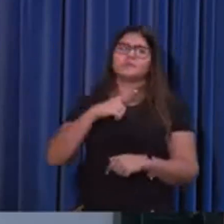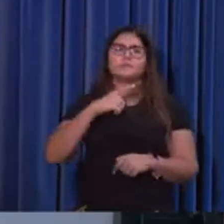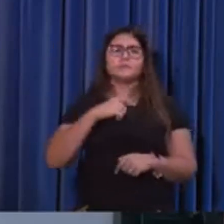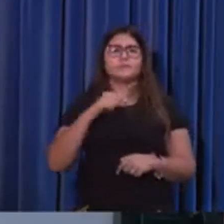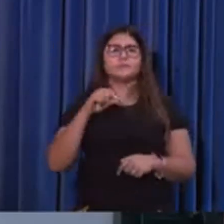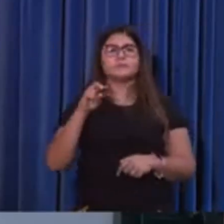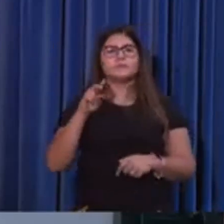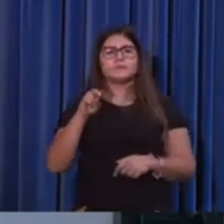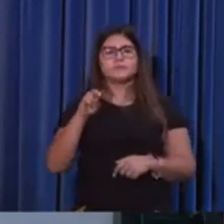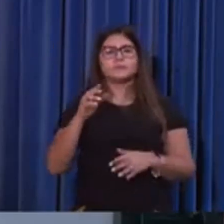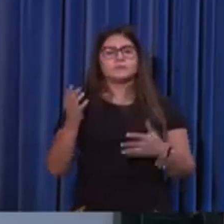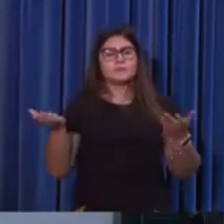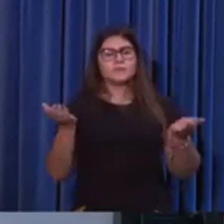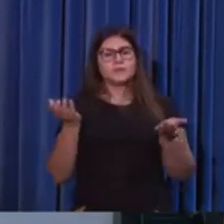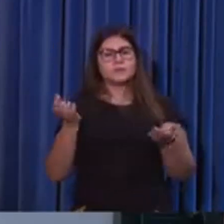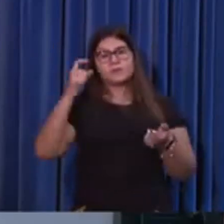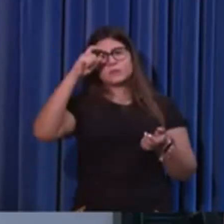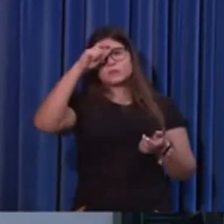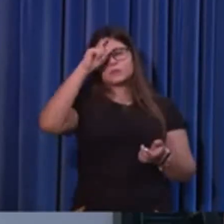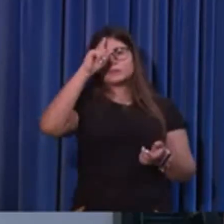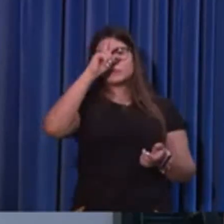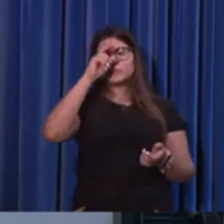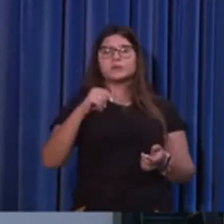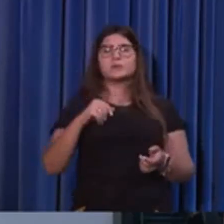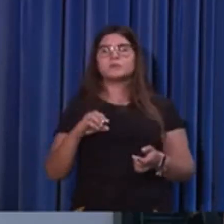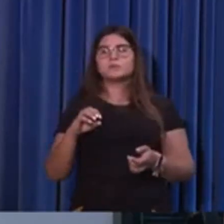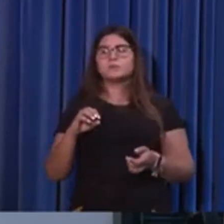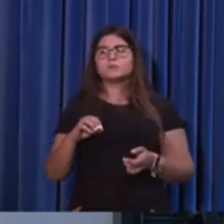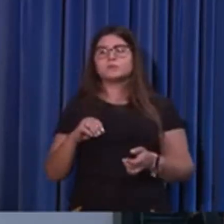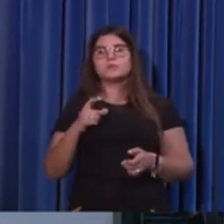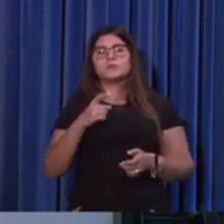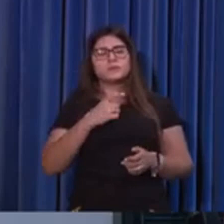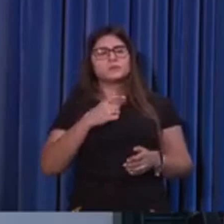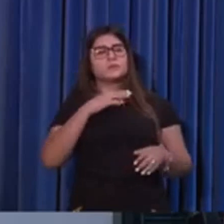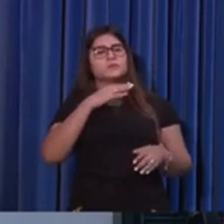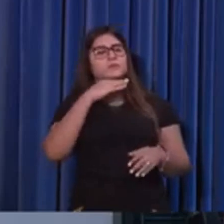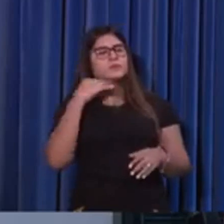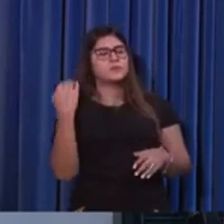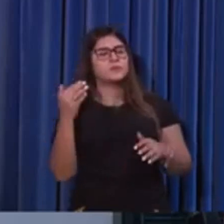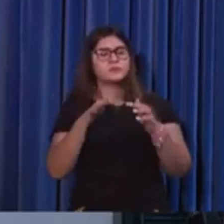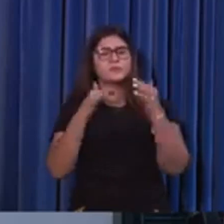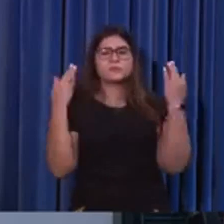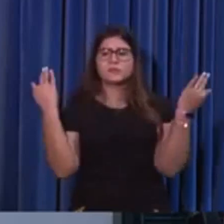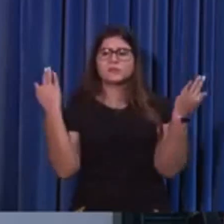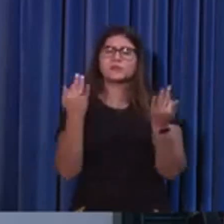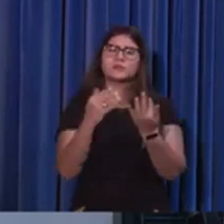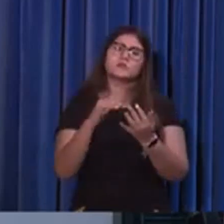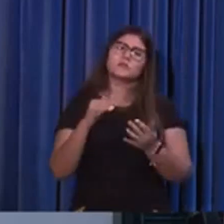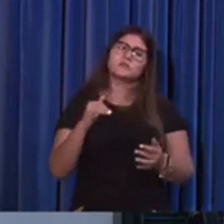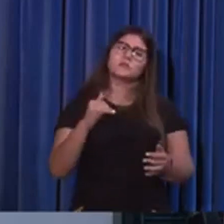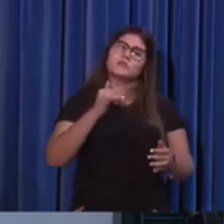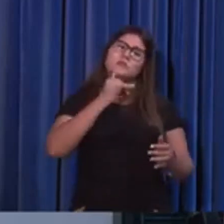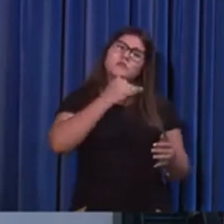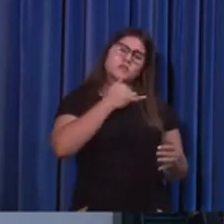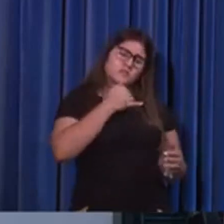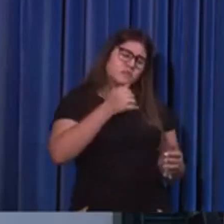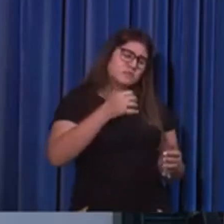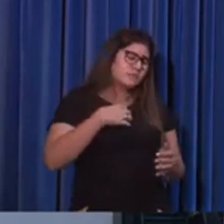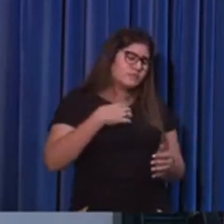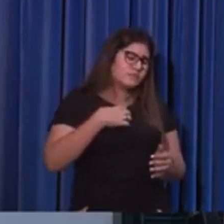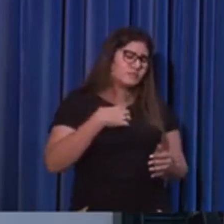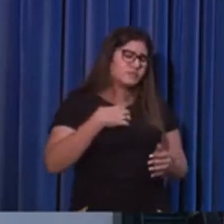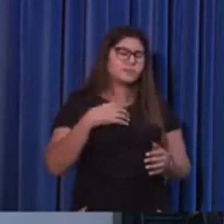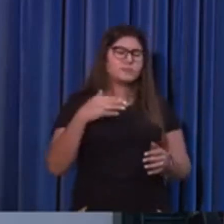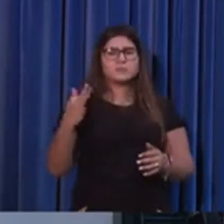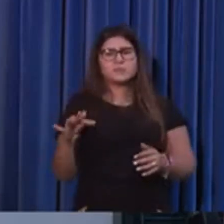no hospital, outros que faleceram e as famílias estão enlutadas, sentindo a dor da separação. Mas